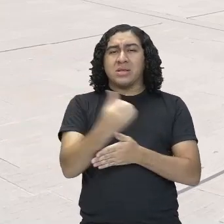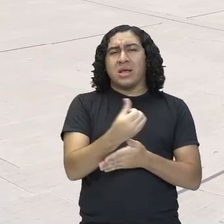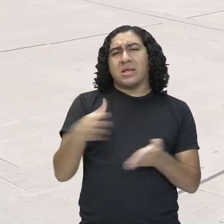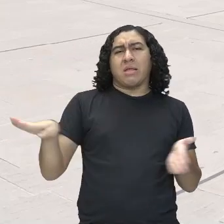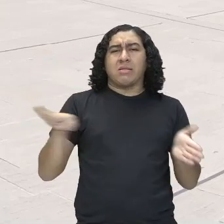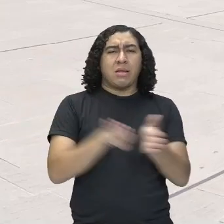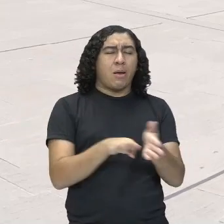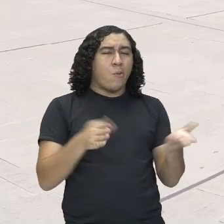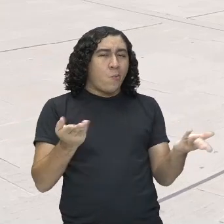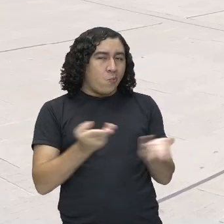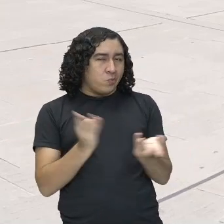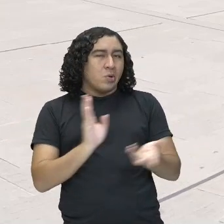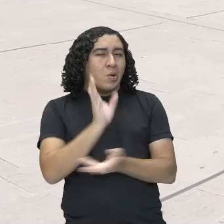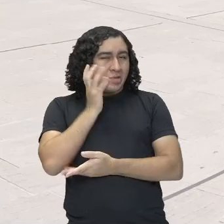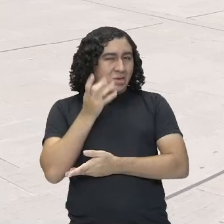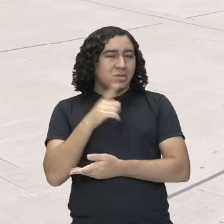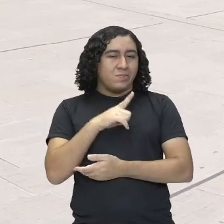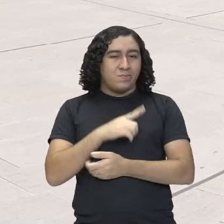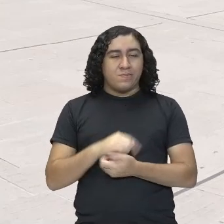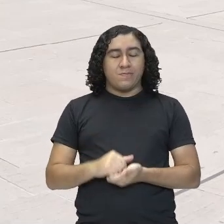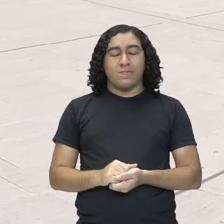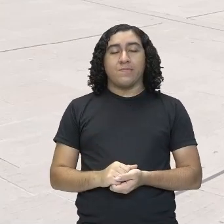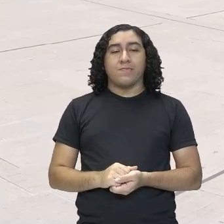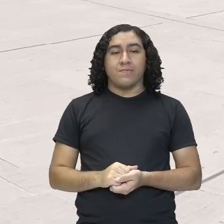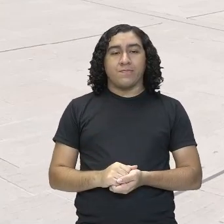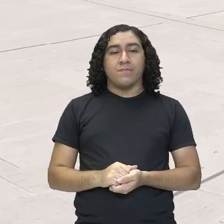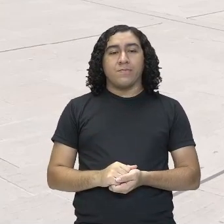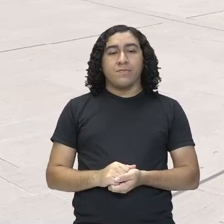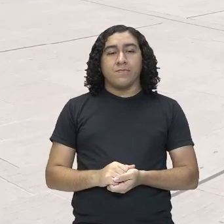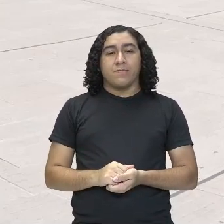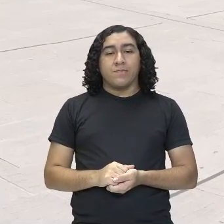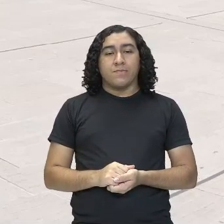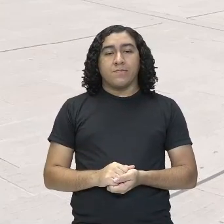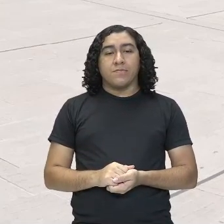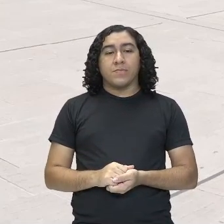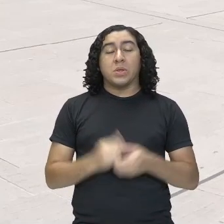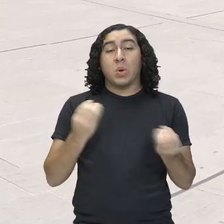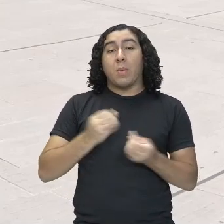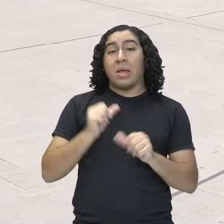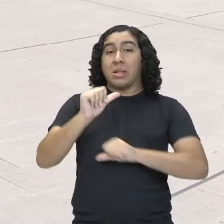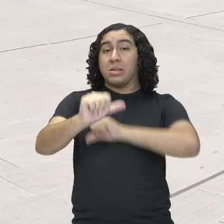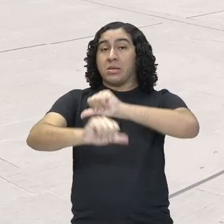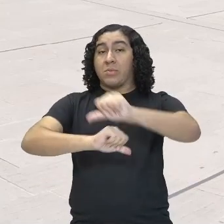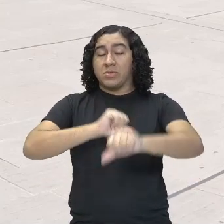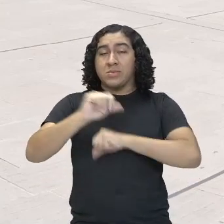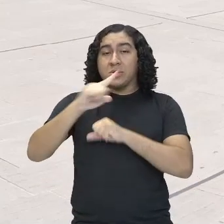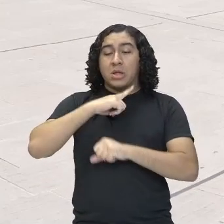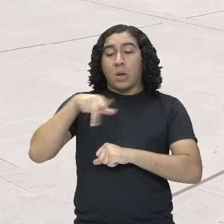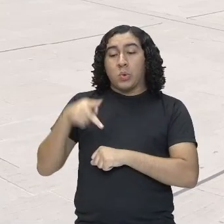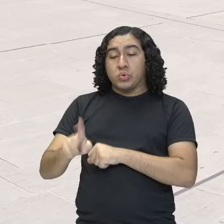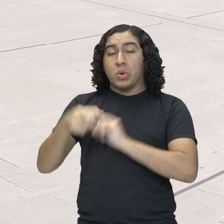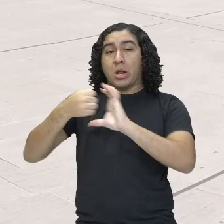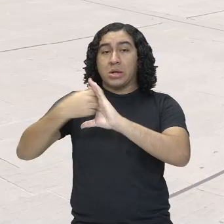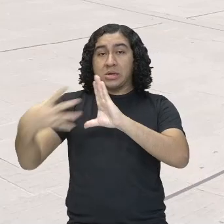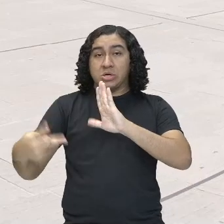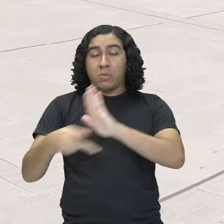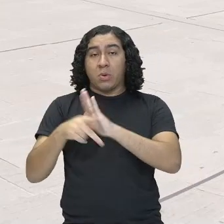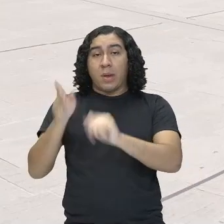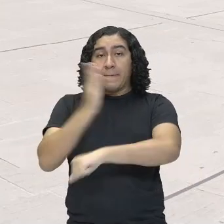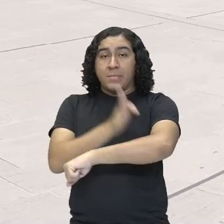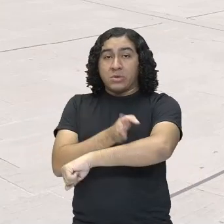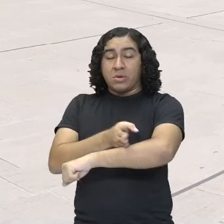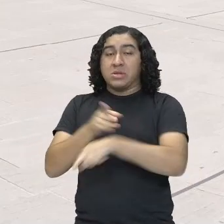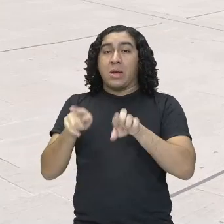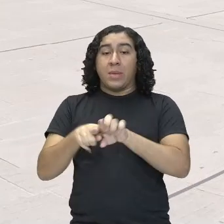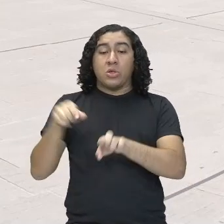a atualidade. Movimento de transição preserva características medievais e